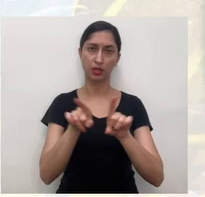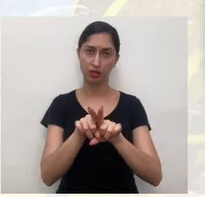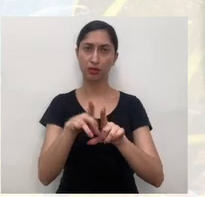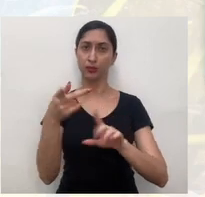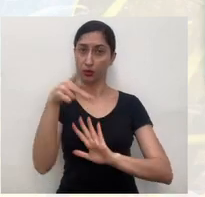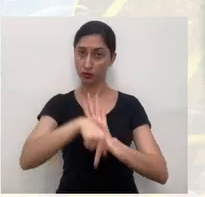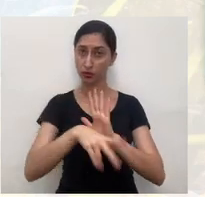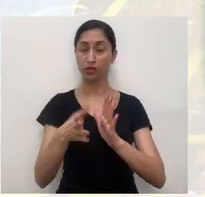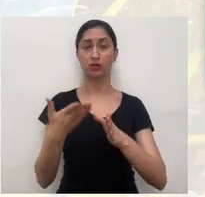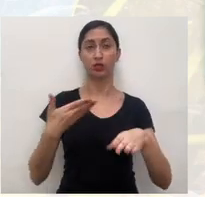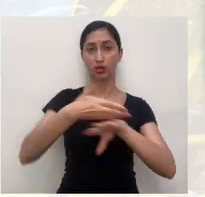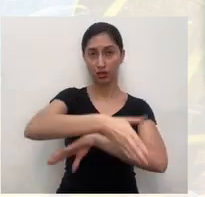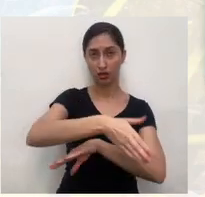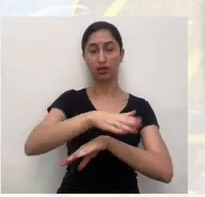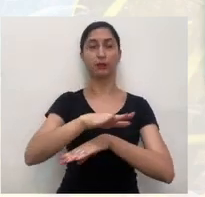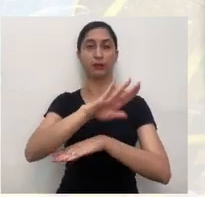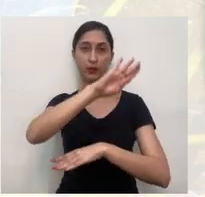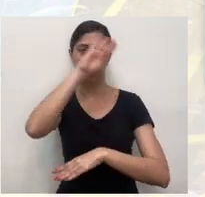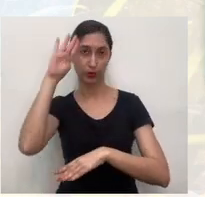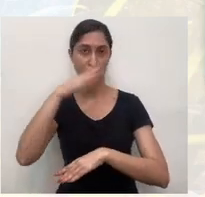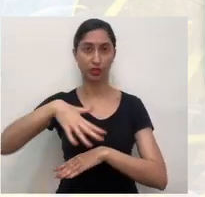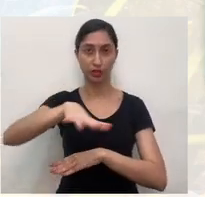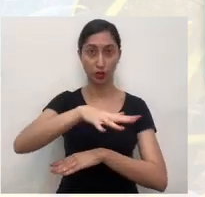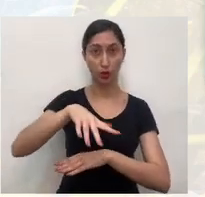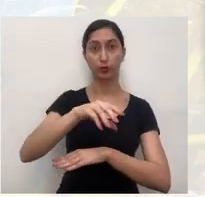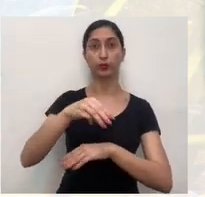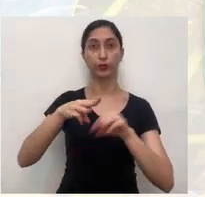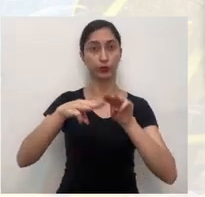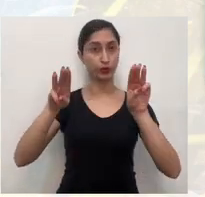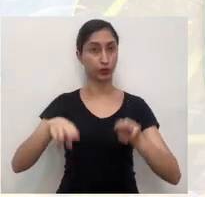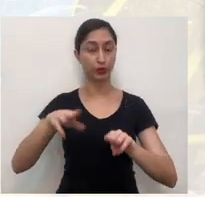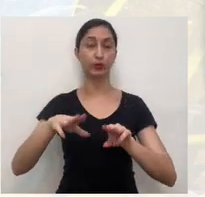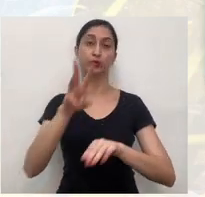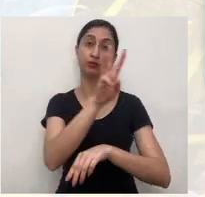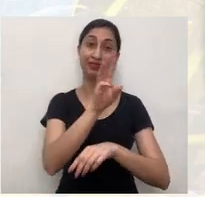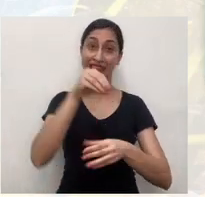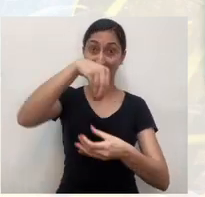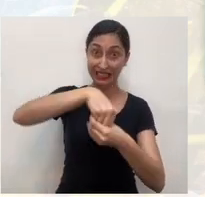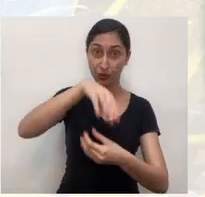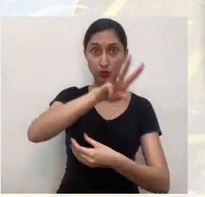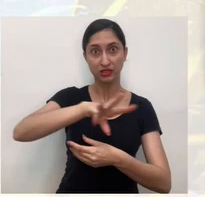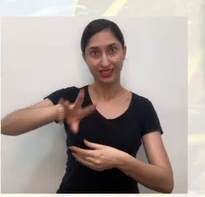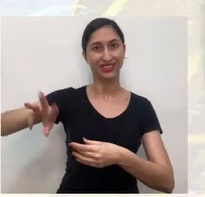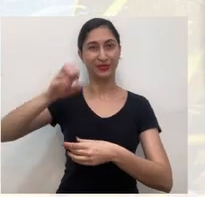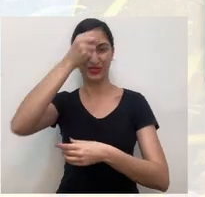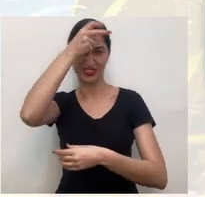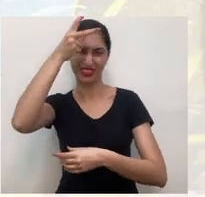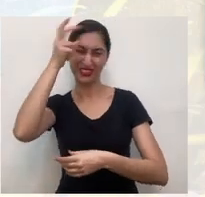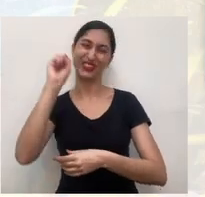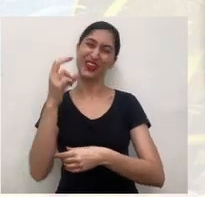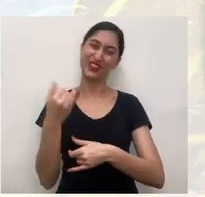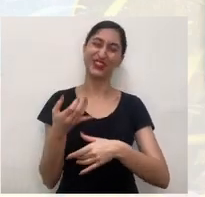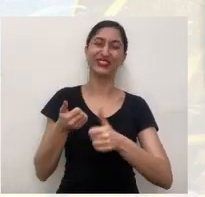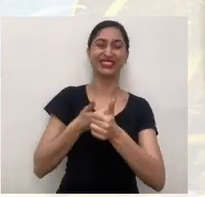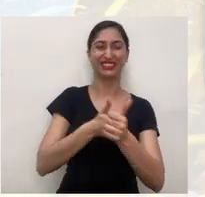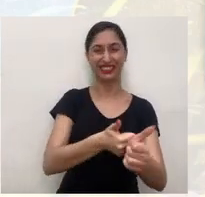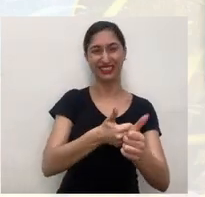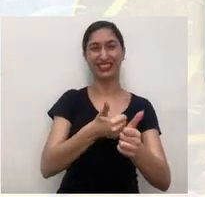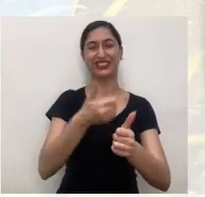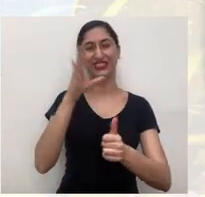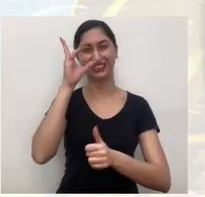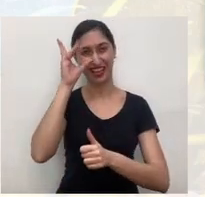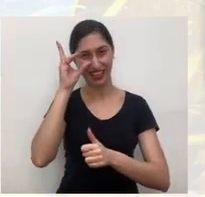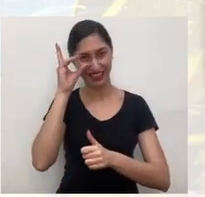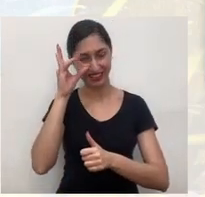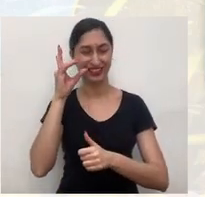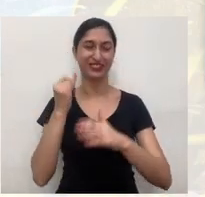página do Pampulha Território Museus no site da Prefeitura, ou então dar uma seguida na gente no Instagram, no